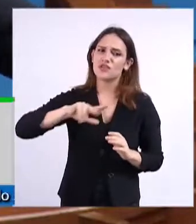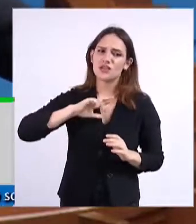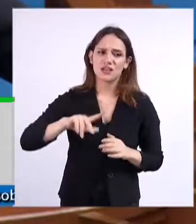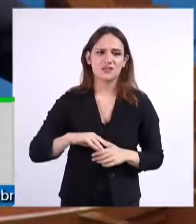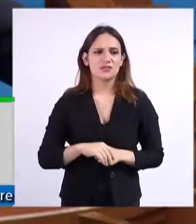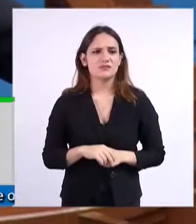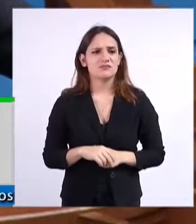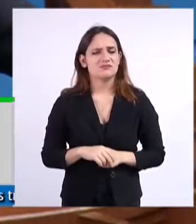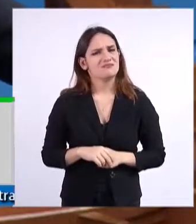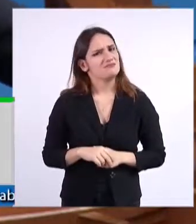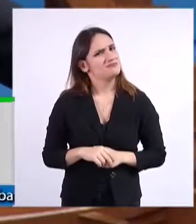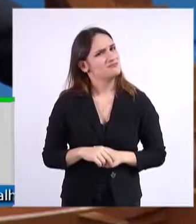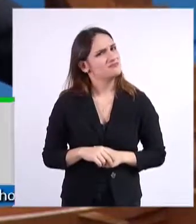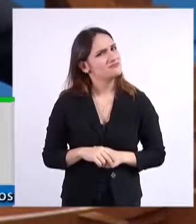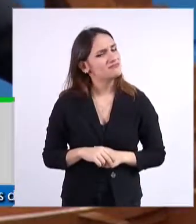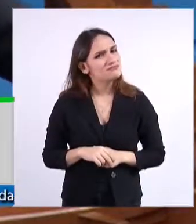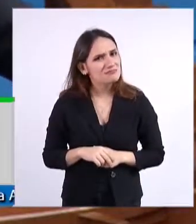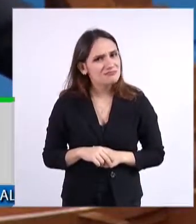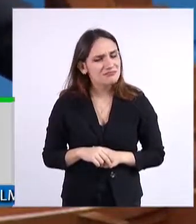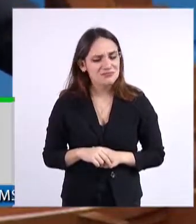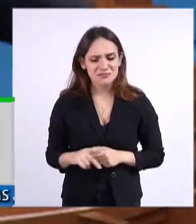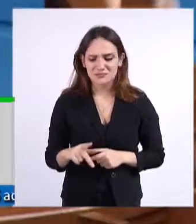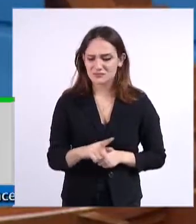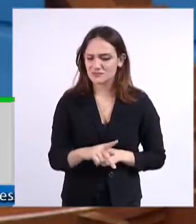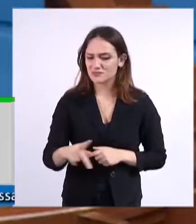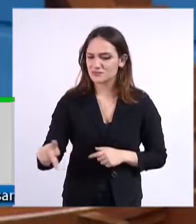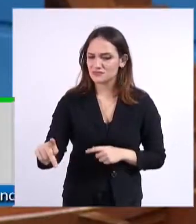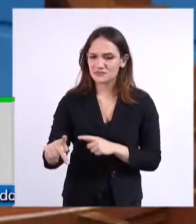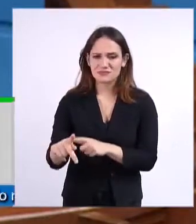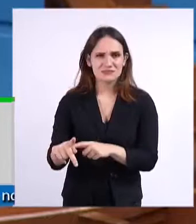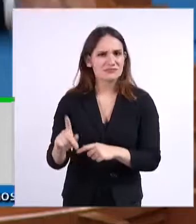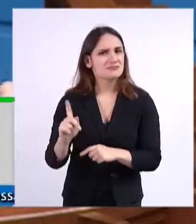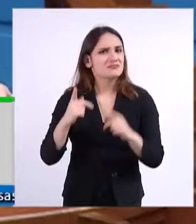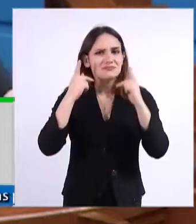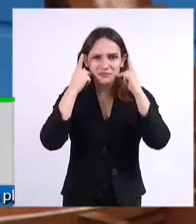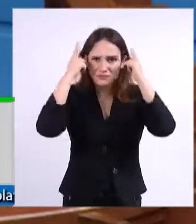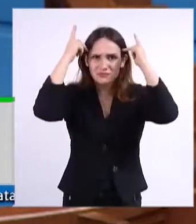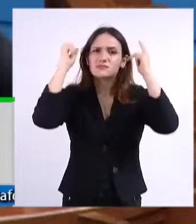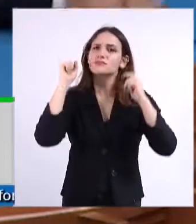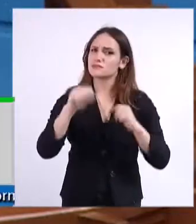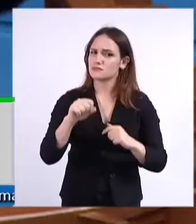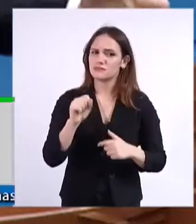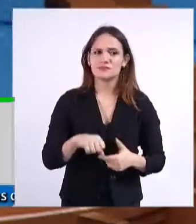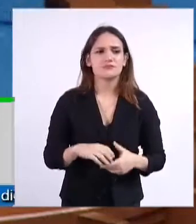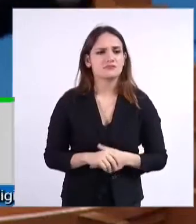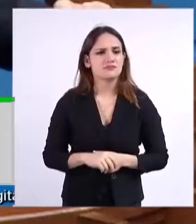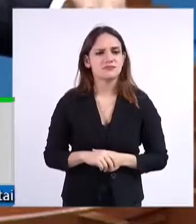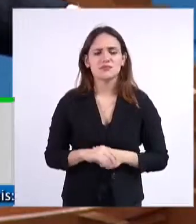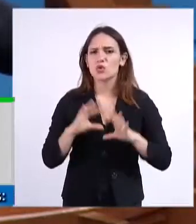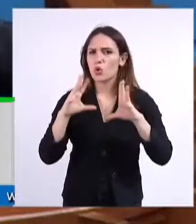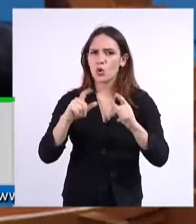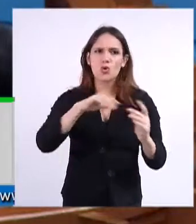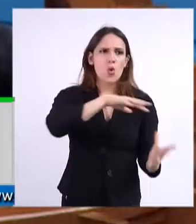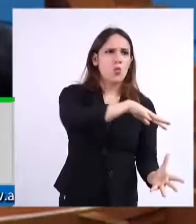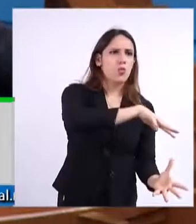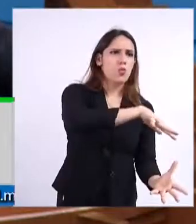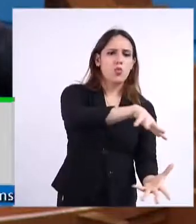Ora, esse presidente da República, ele é uma vergonha